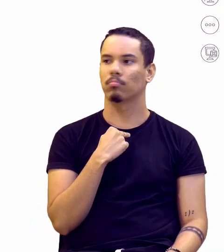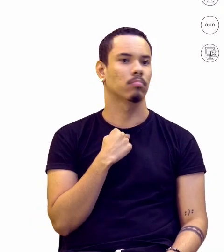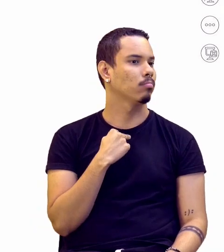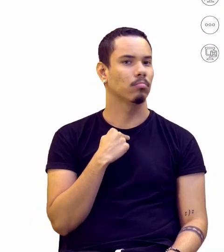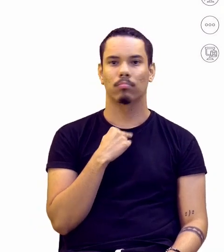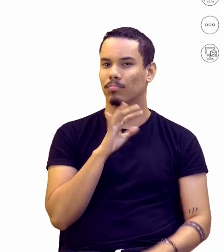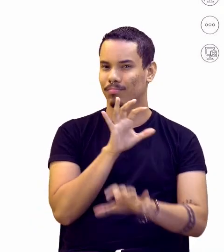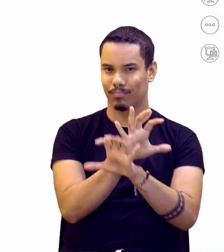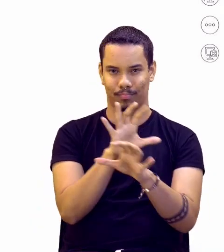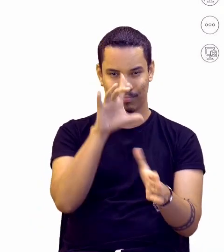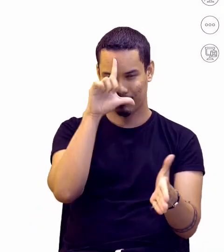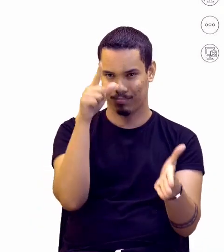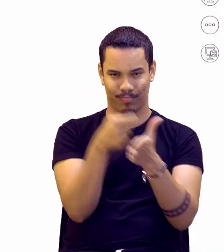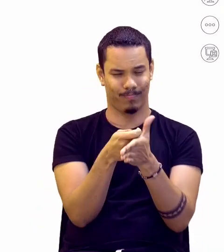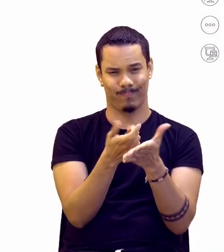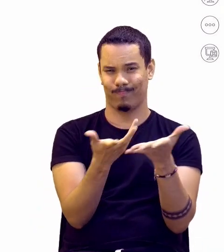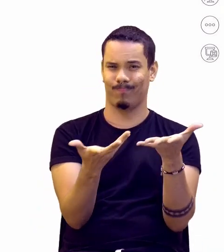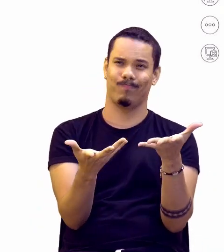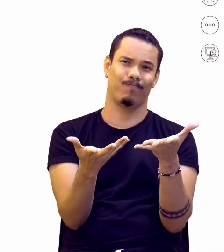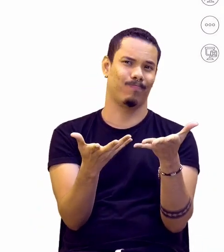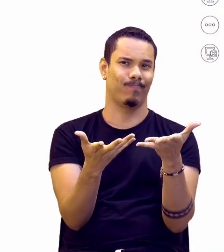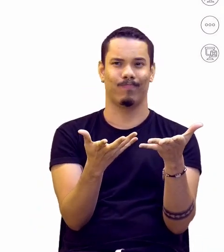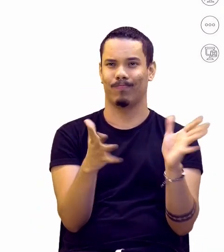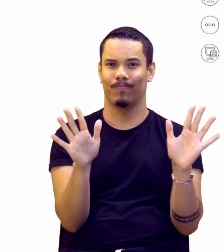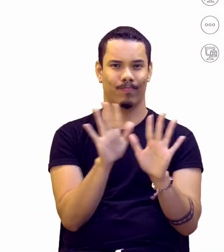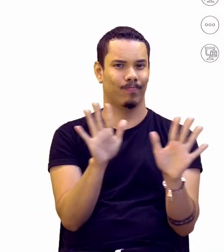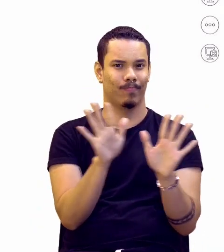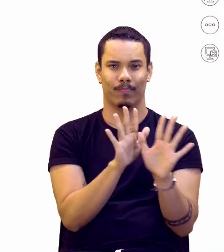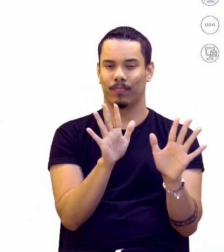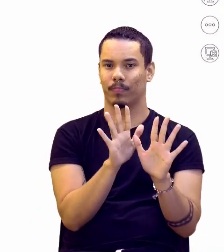tão determinante, né, Rogério? O que tu acha? Com certeza.